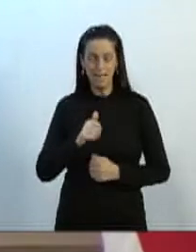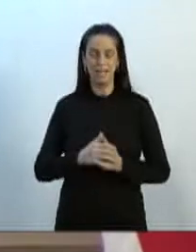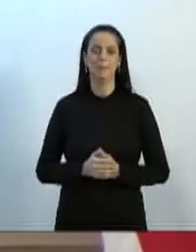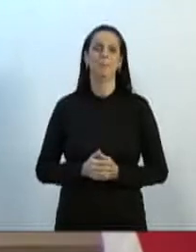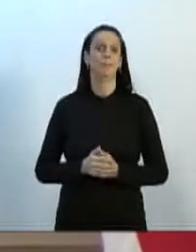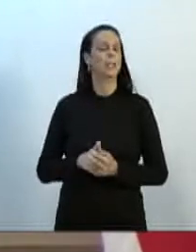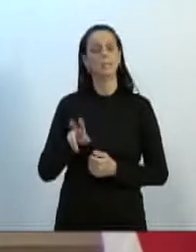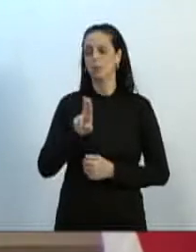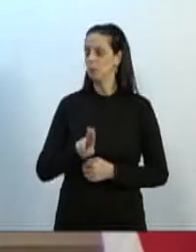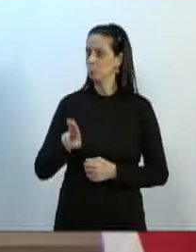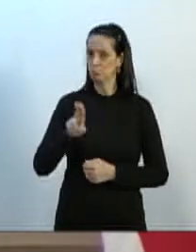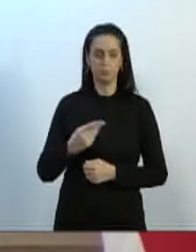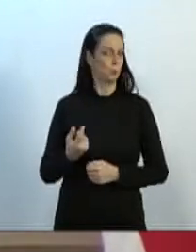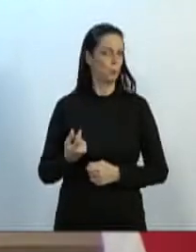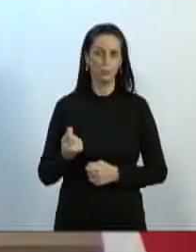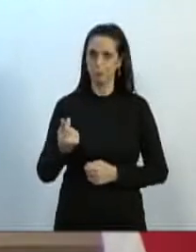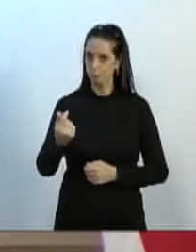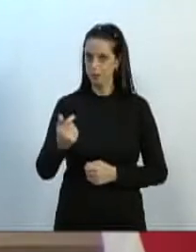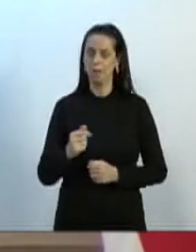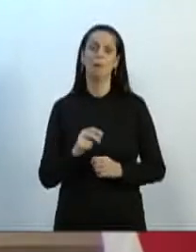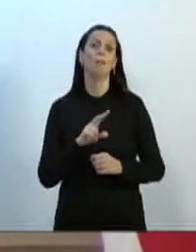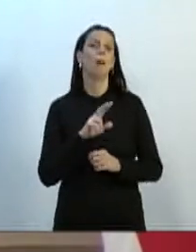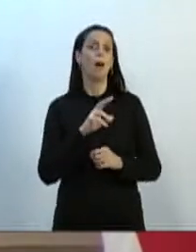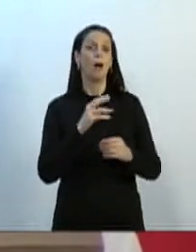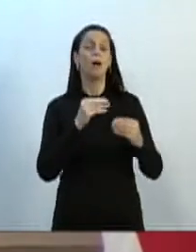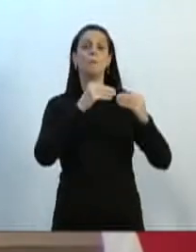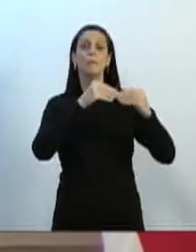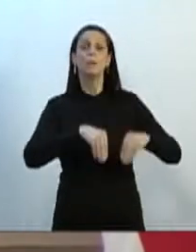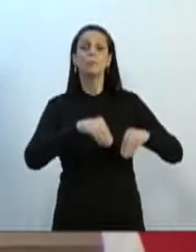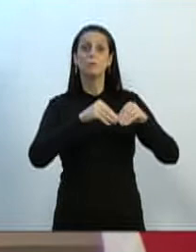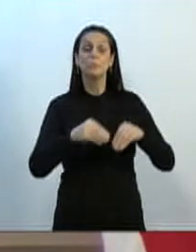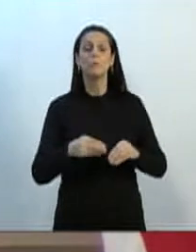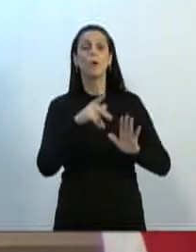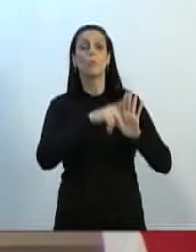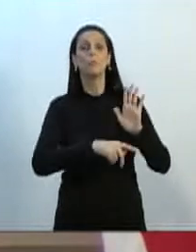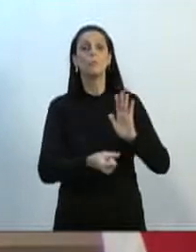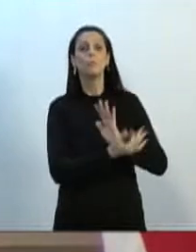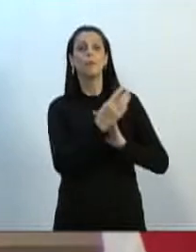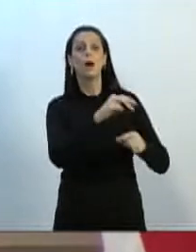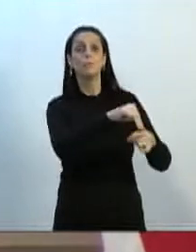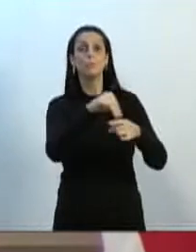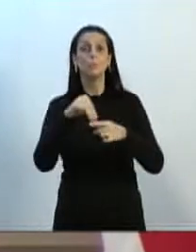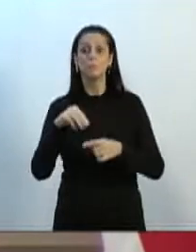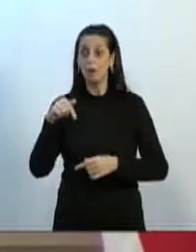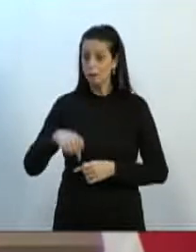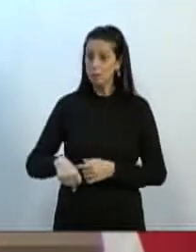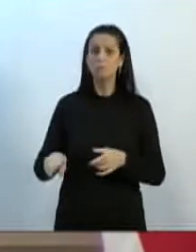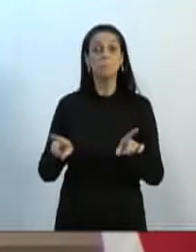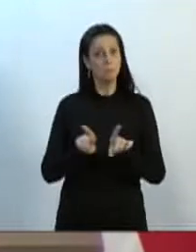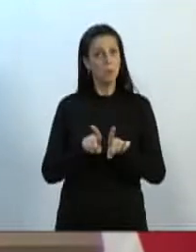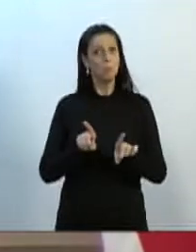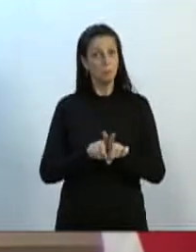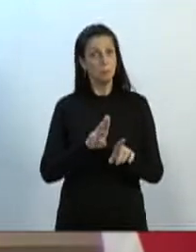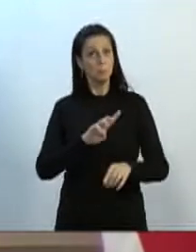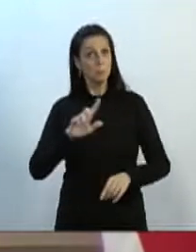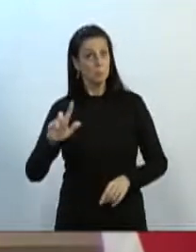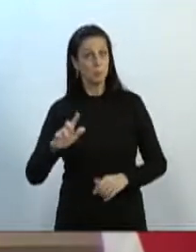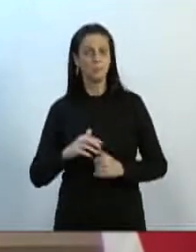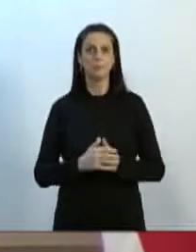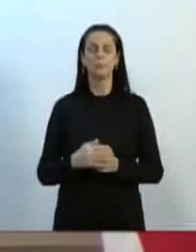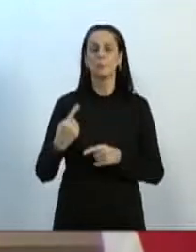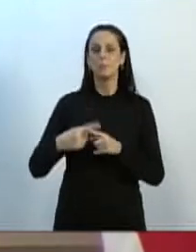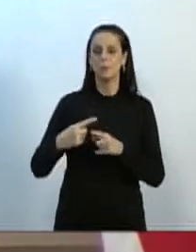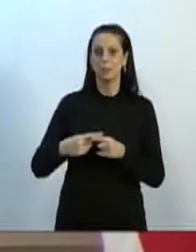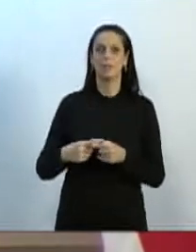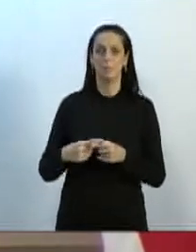ministra, afeta os programas de vários municípios, como, por exemplo, em Blumenau, que a cada 32 horas